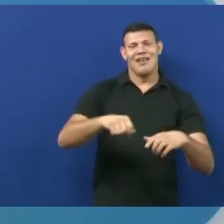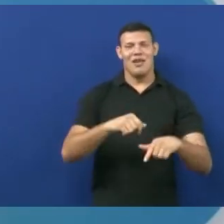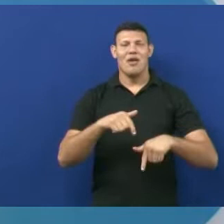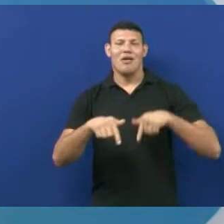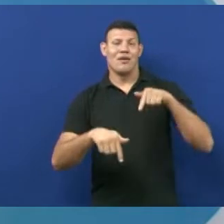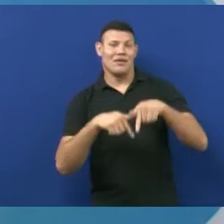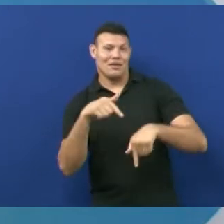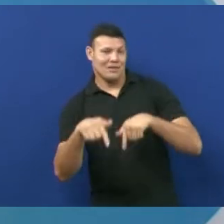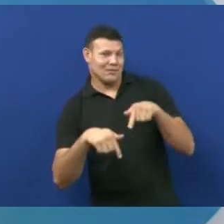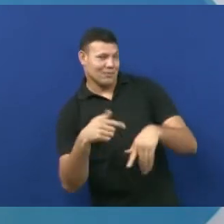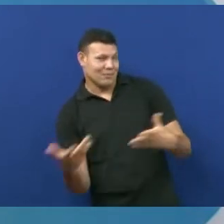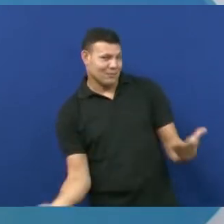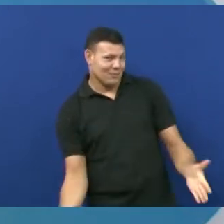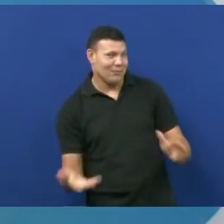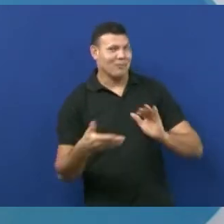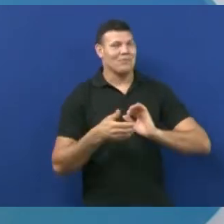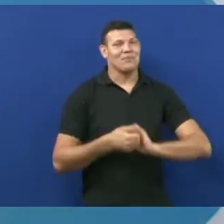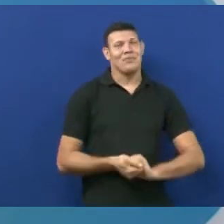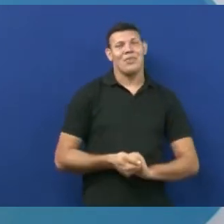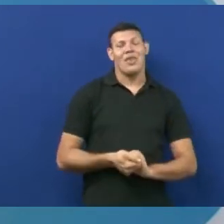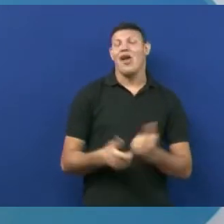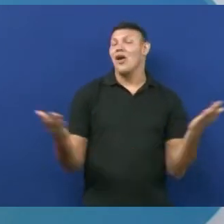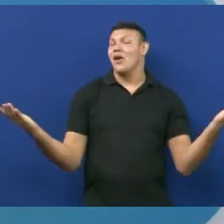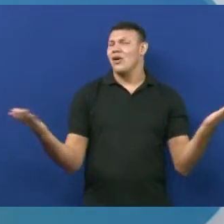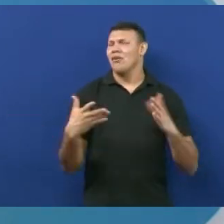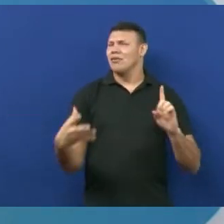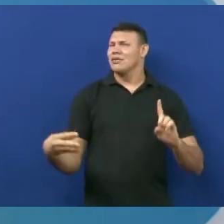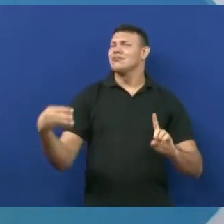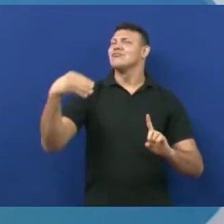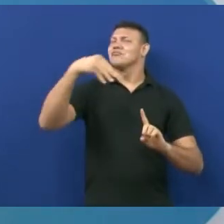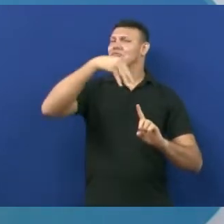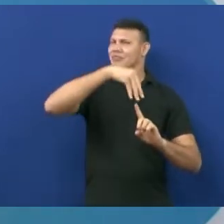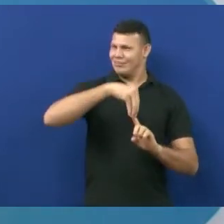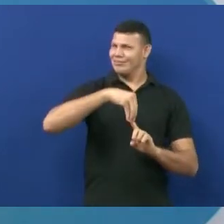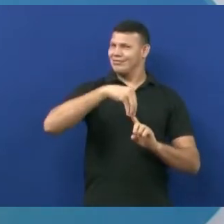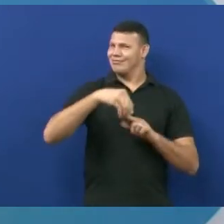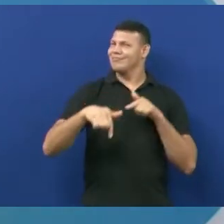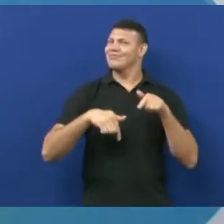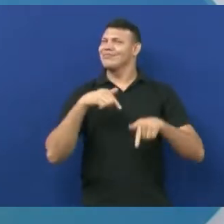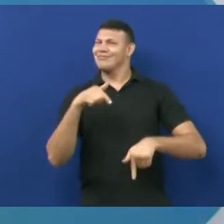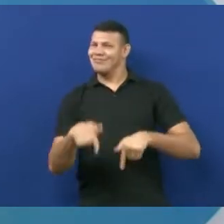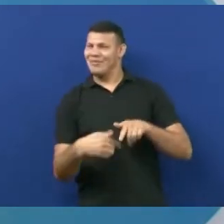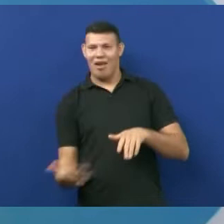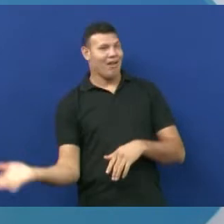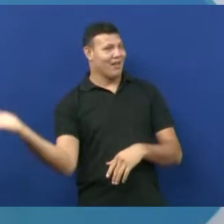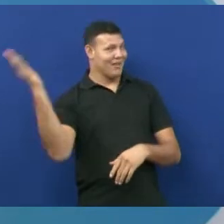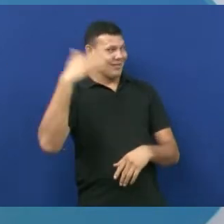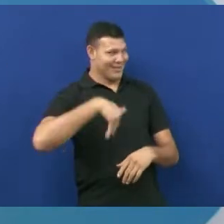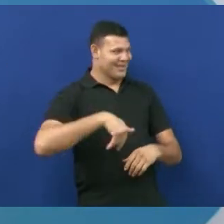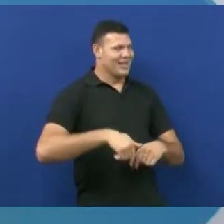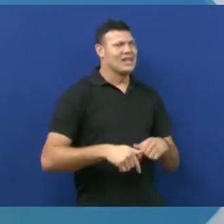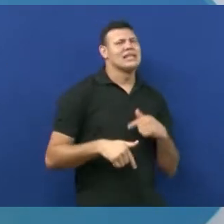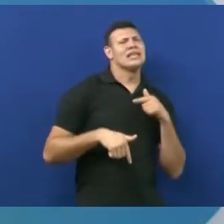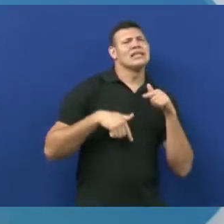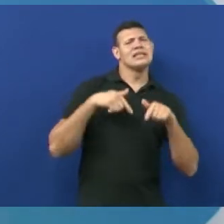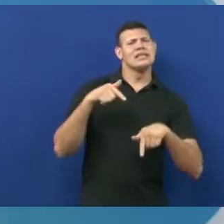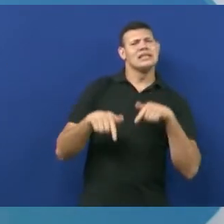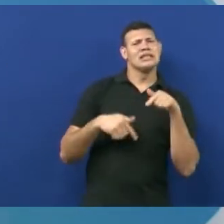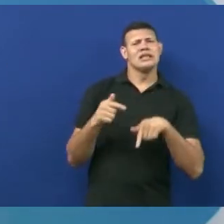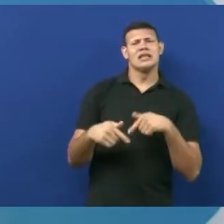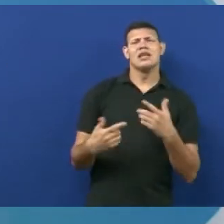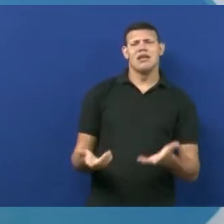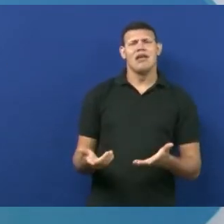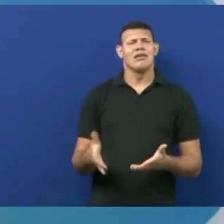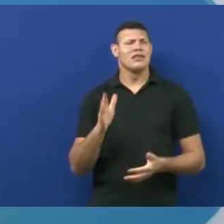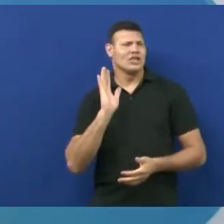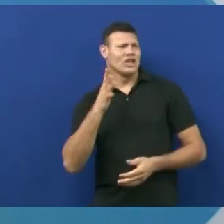também. Bom, mas hoje o nosso foco é a química. Vamos lá. A química, ela está em tudo,